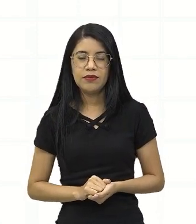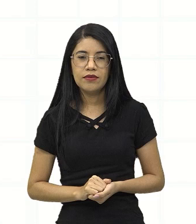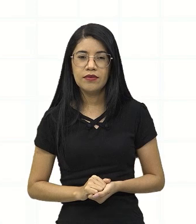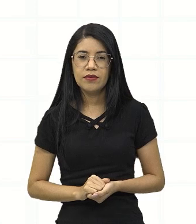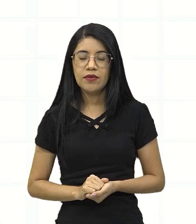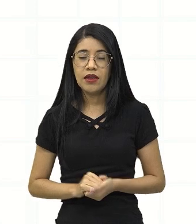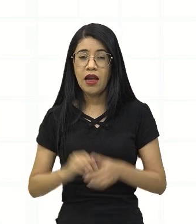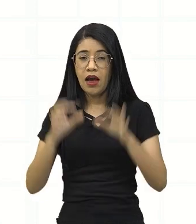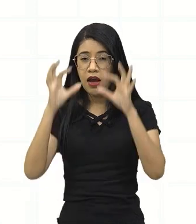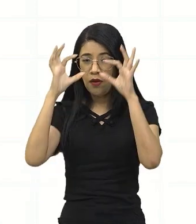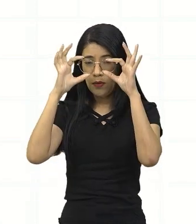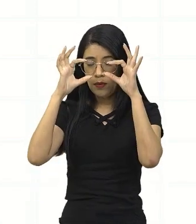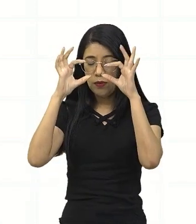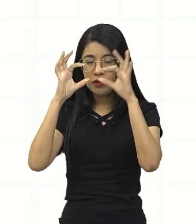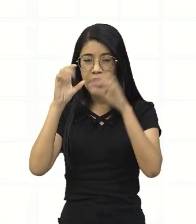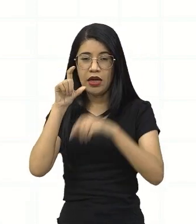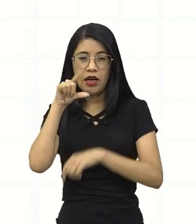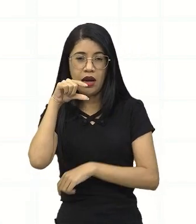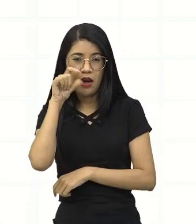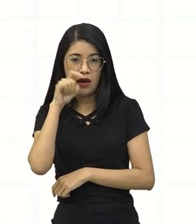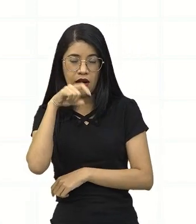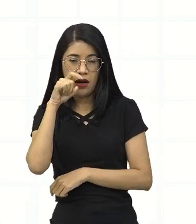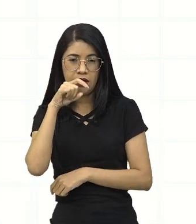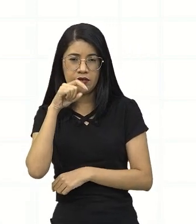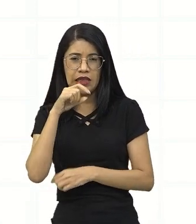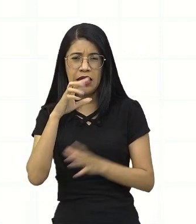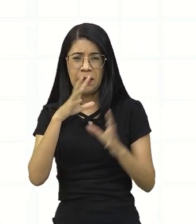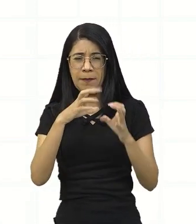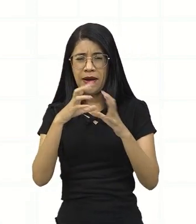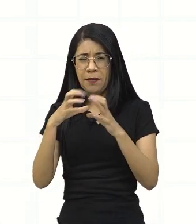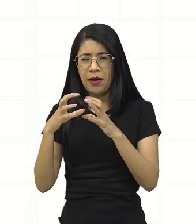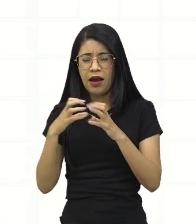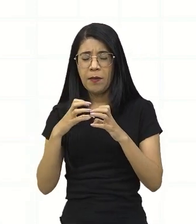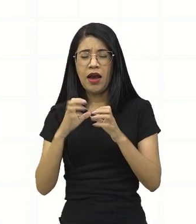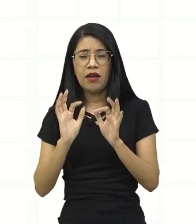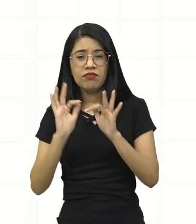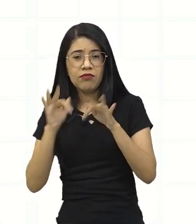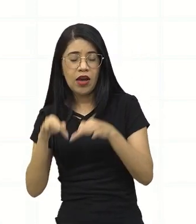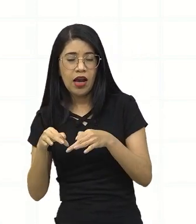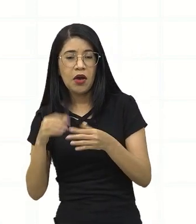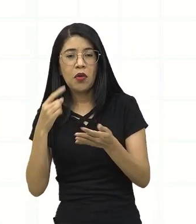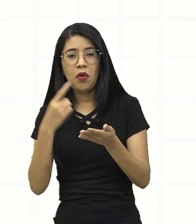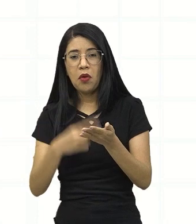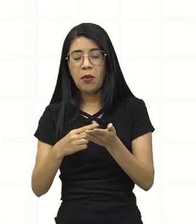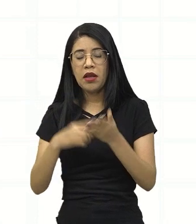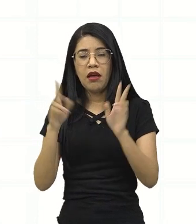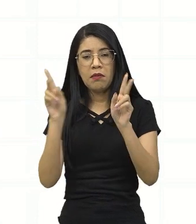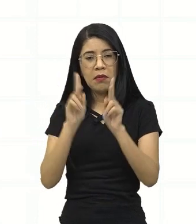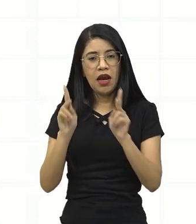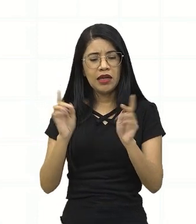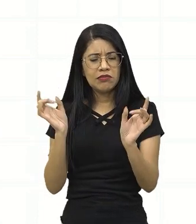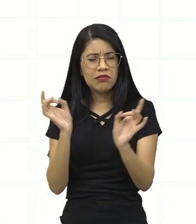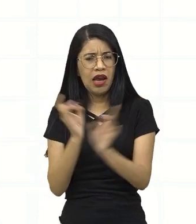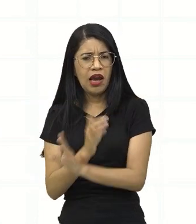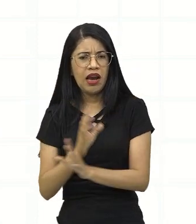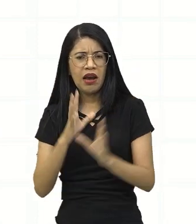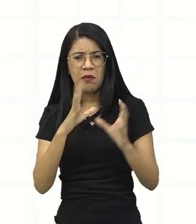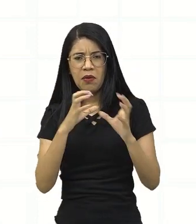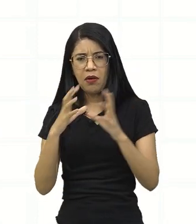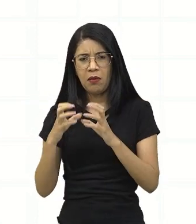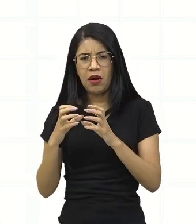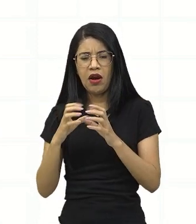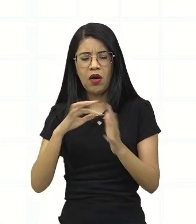Coruja e Águia. Depois de muita briga, resolveram fazer as pazes. Basta de guerra, disse a Coruja. O mundo